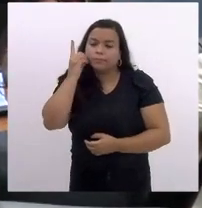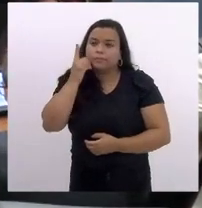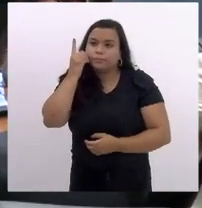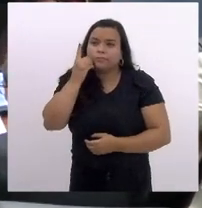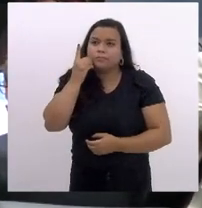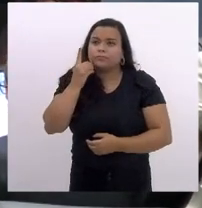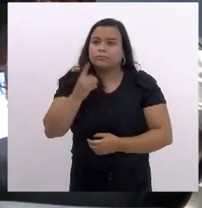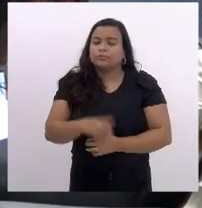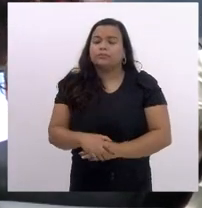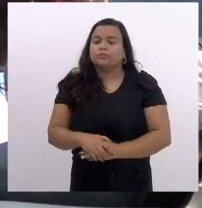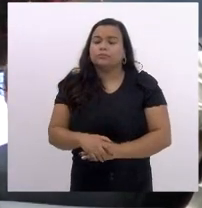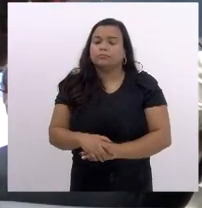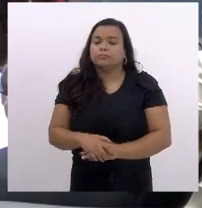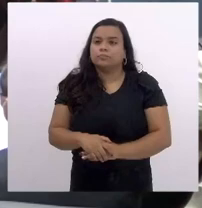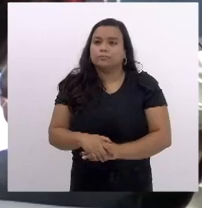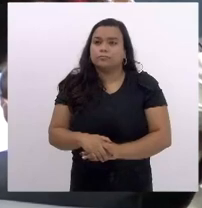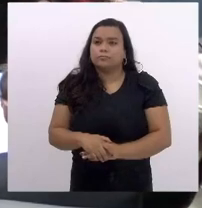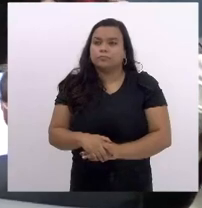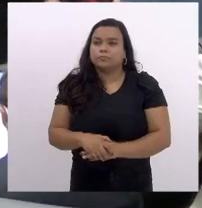Deputado Márcio Canella.